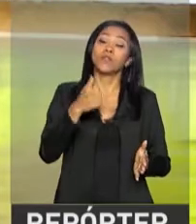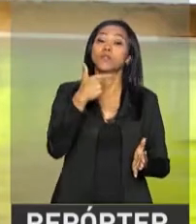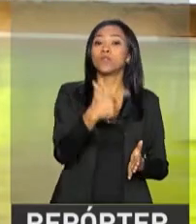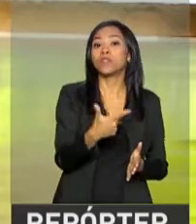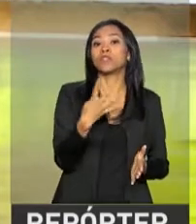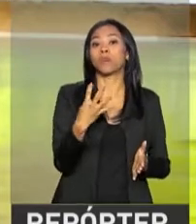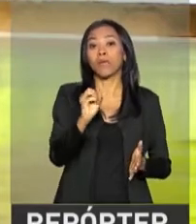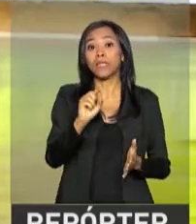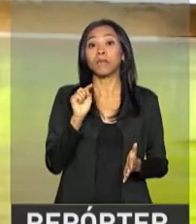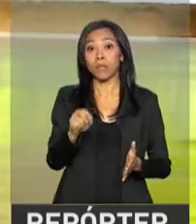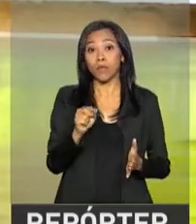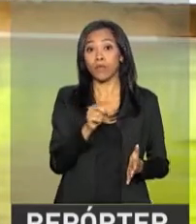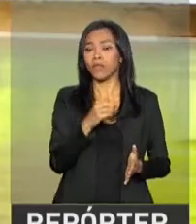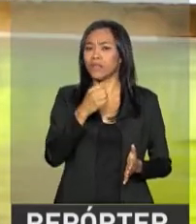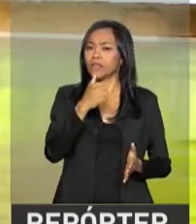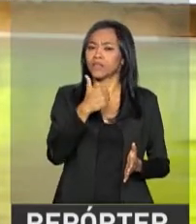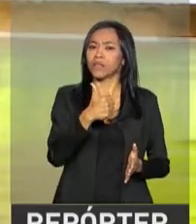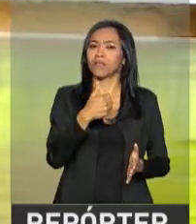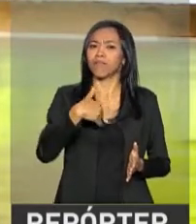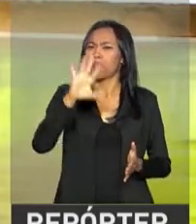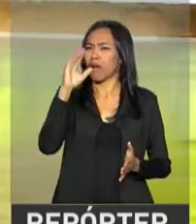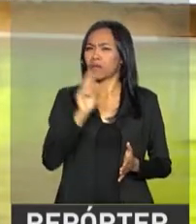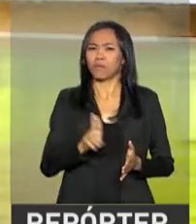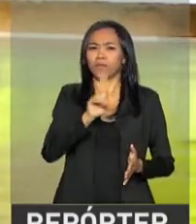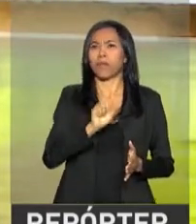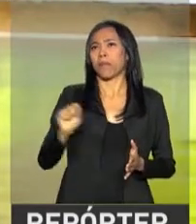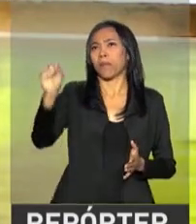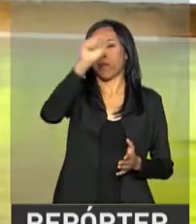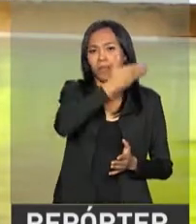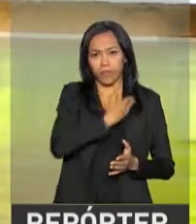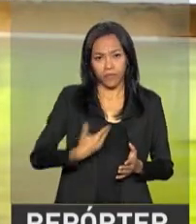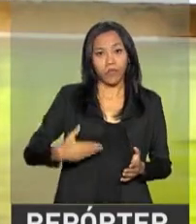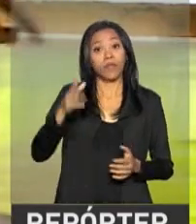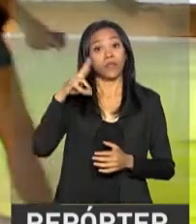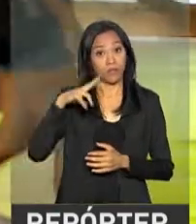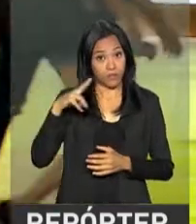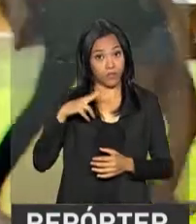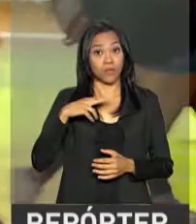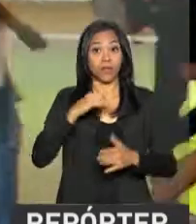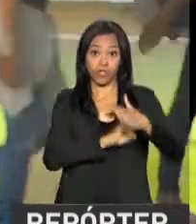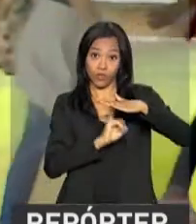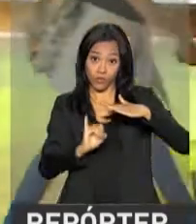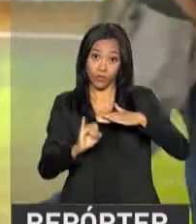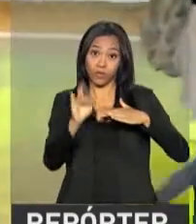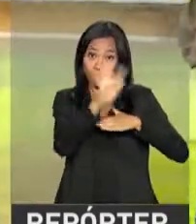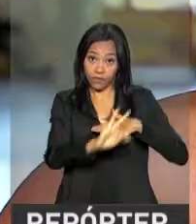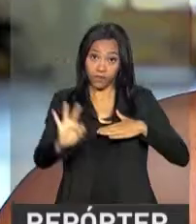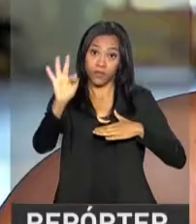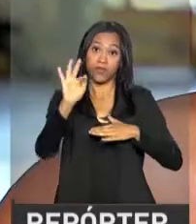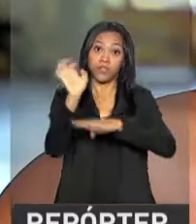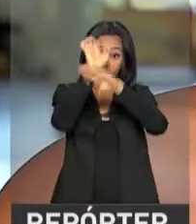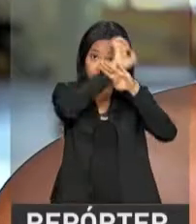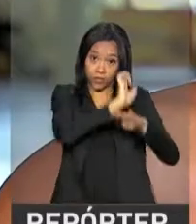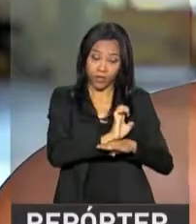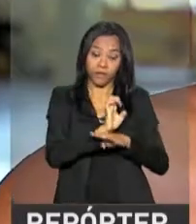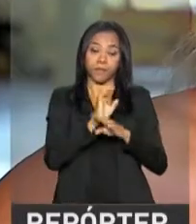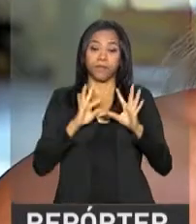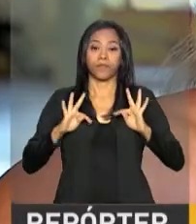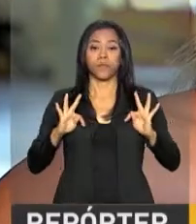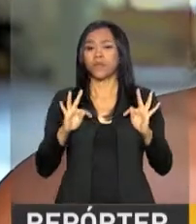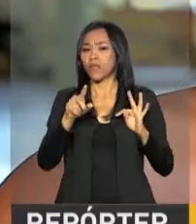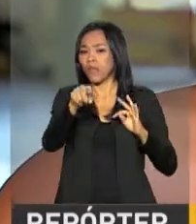130 instituições de ensino como universidades faculdades e institutos federais e estaduais todo mundo tem acesso